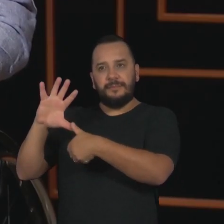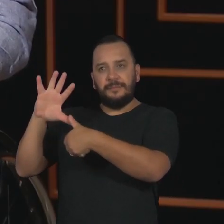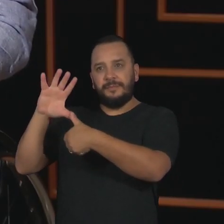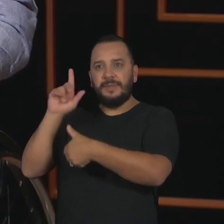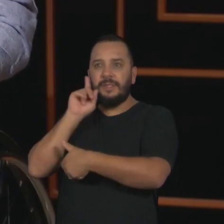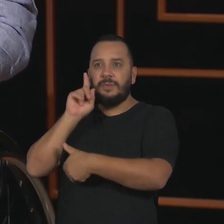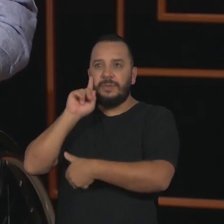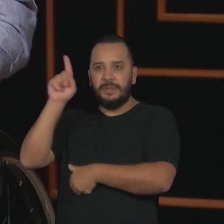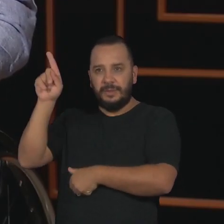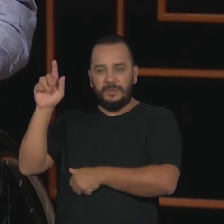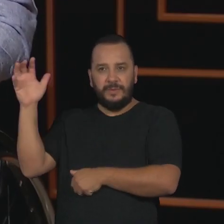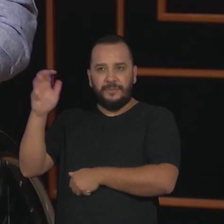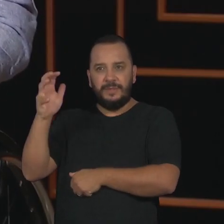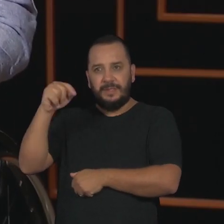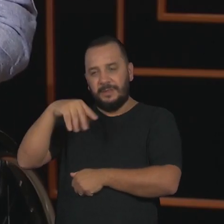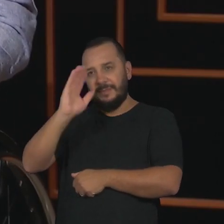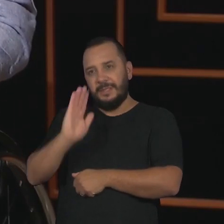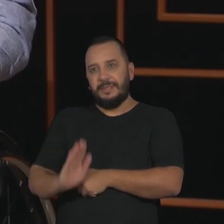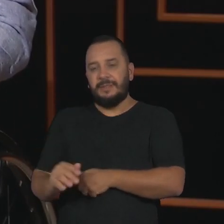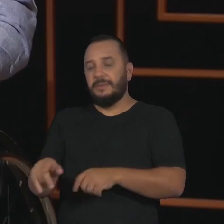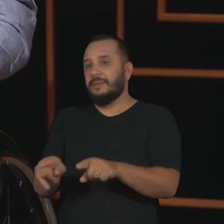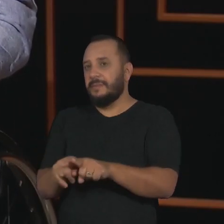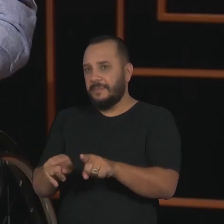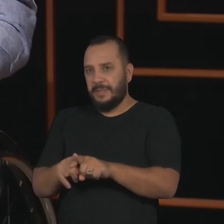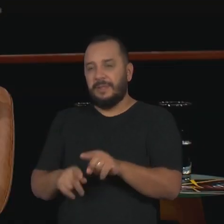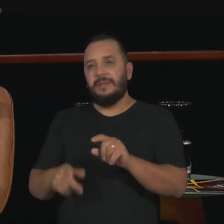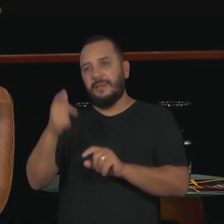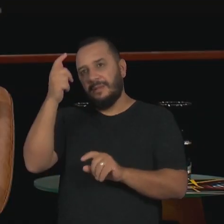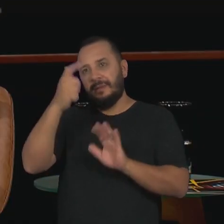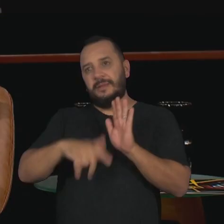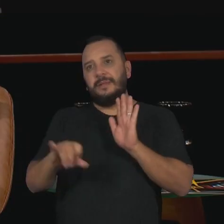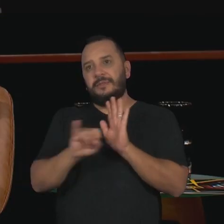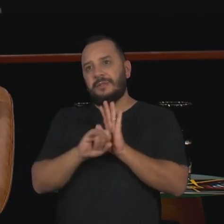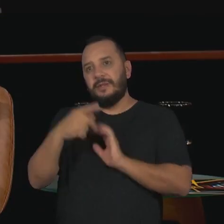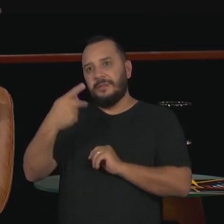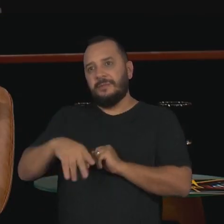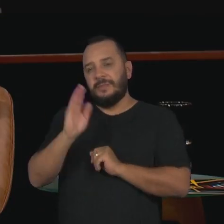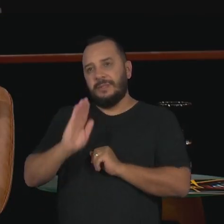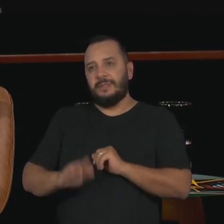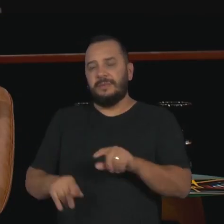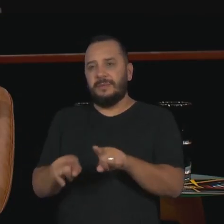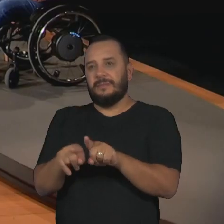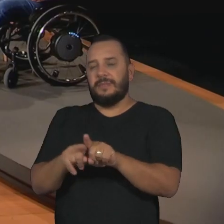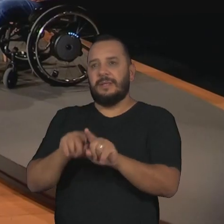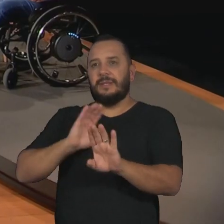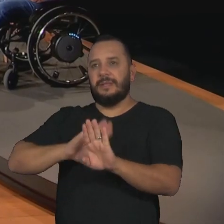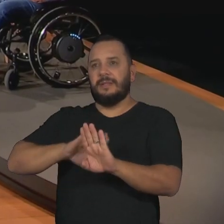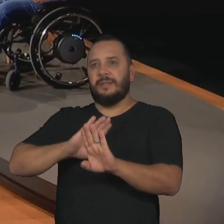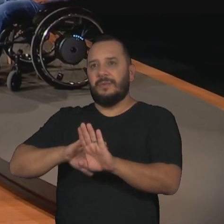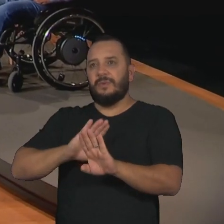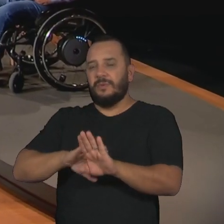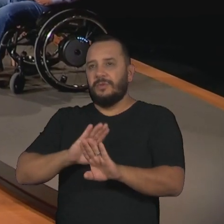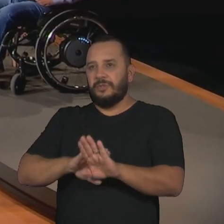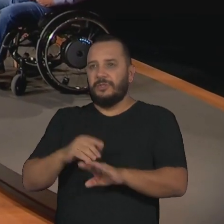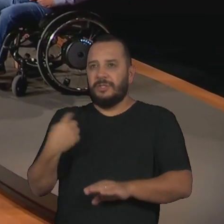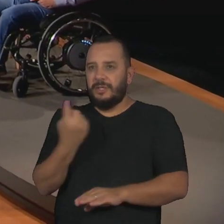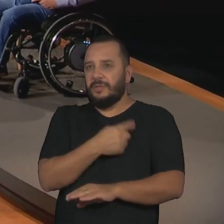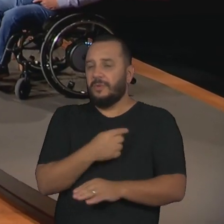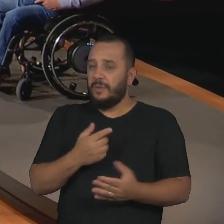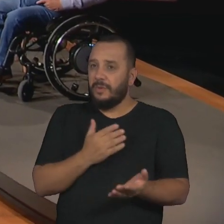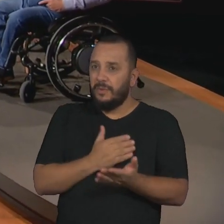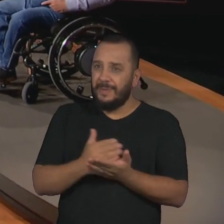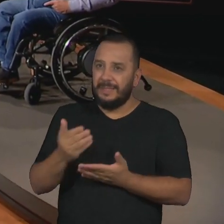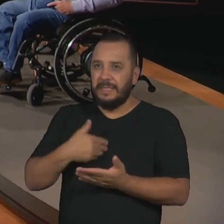brasileira, né? Quanto também da ideologia consumista que nós estávamos